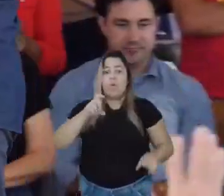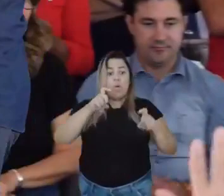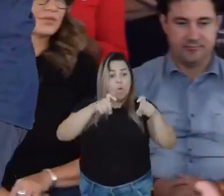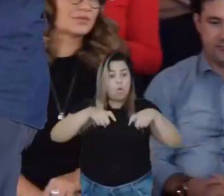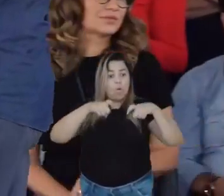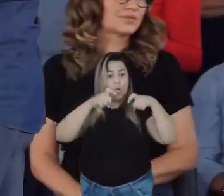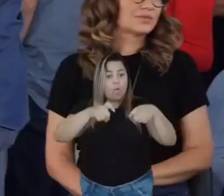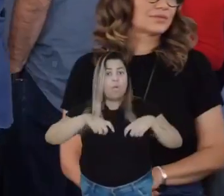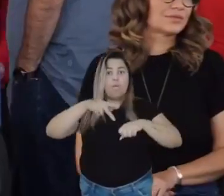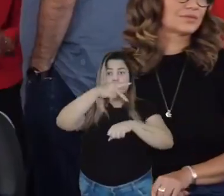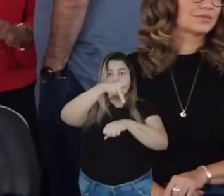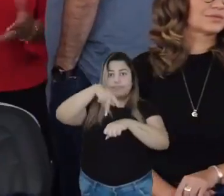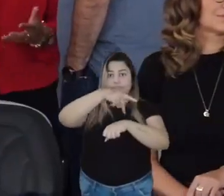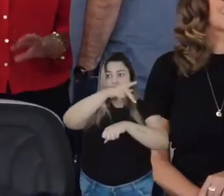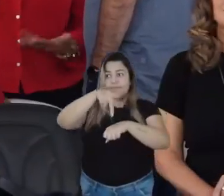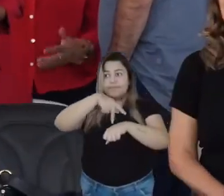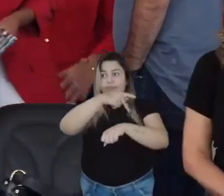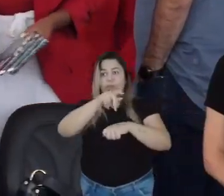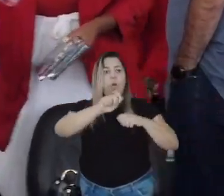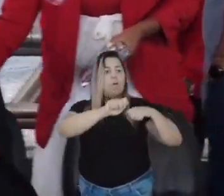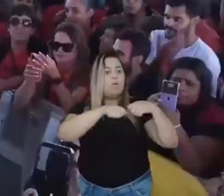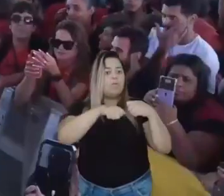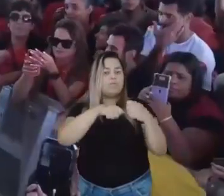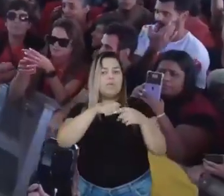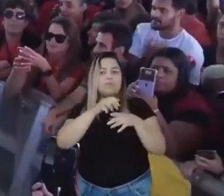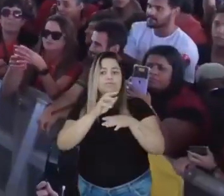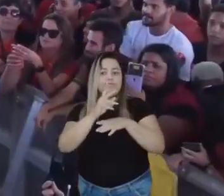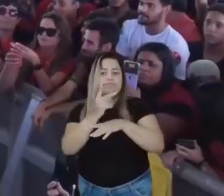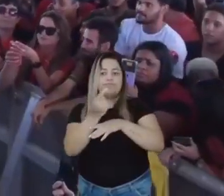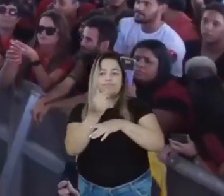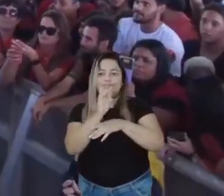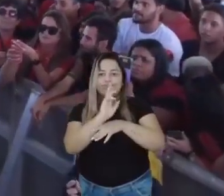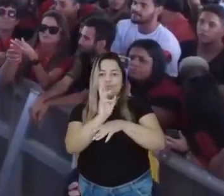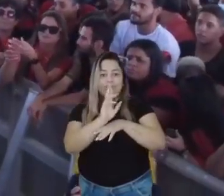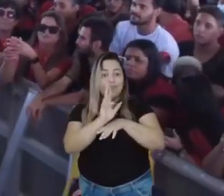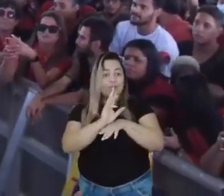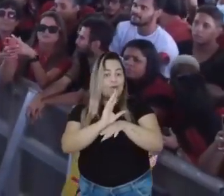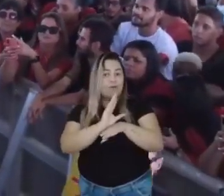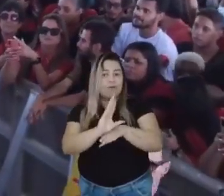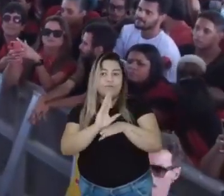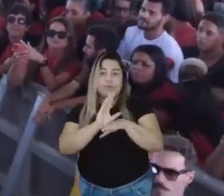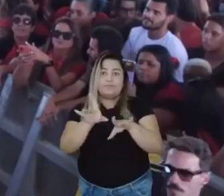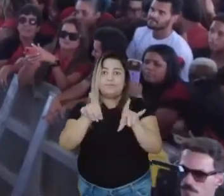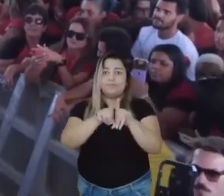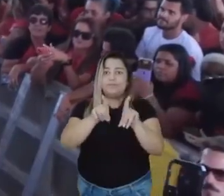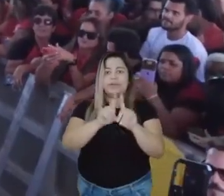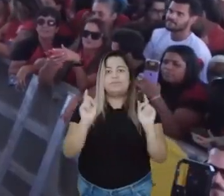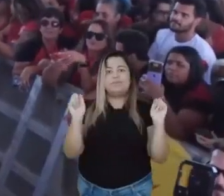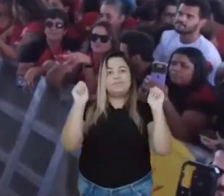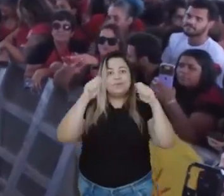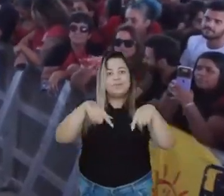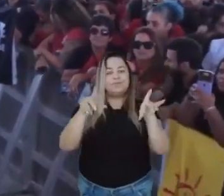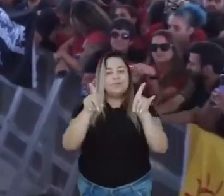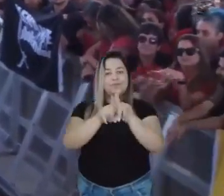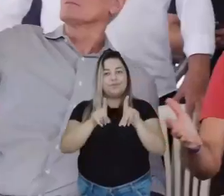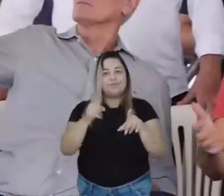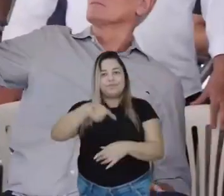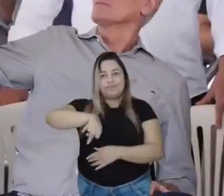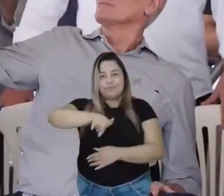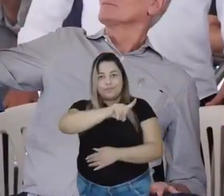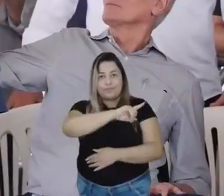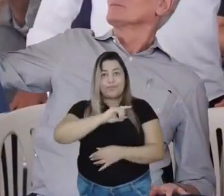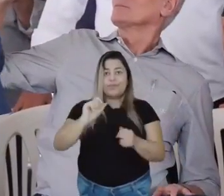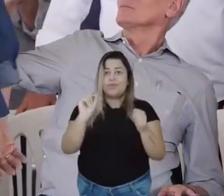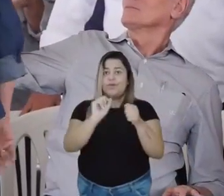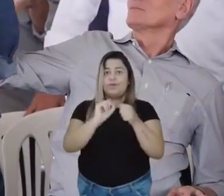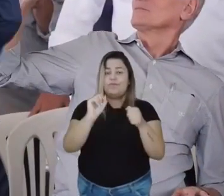financiamento. E nós precisamos também, como nós fizemos uma securitização